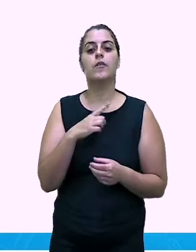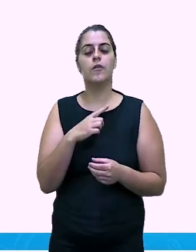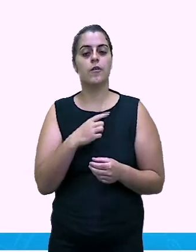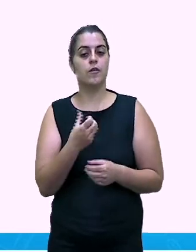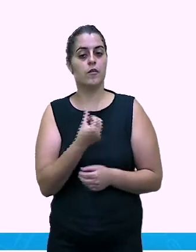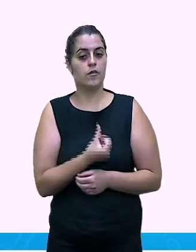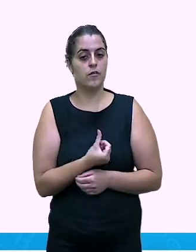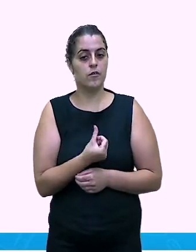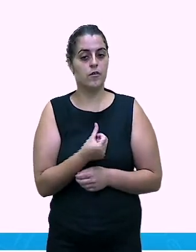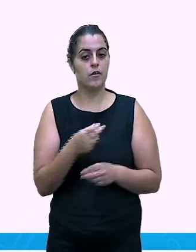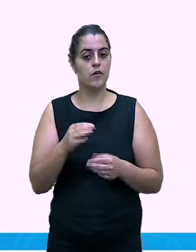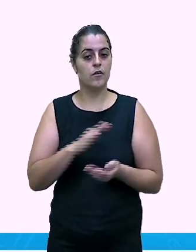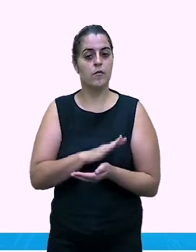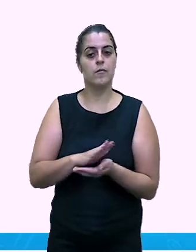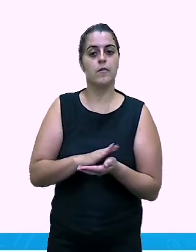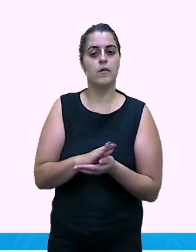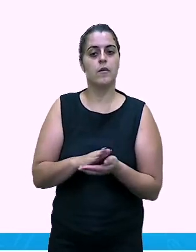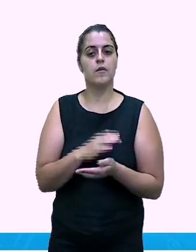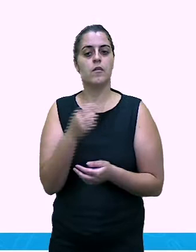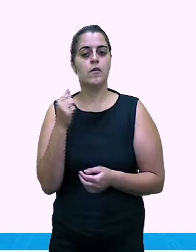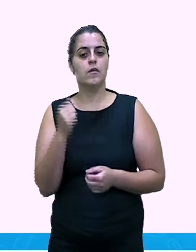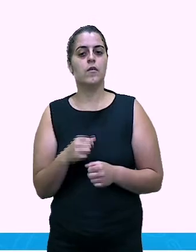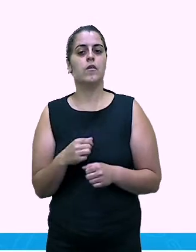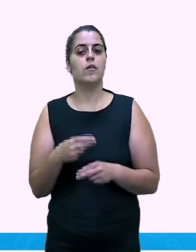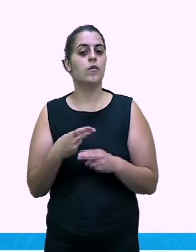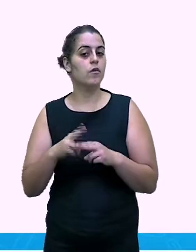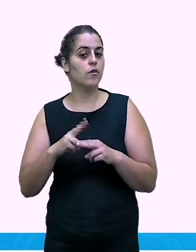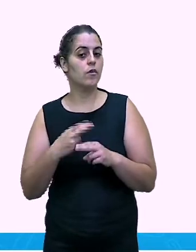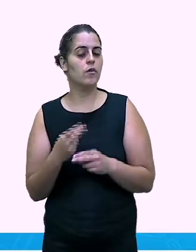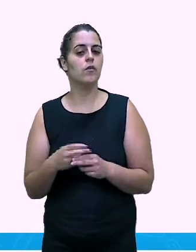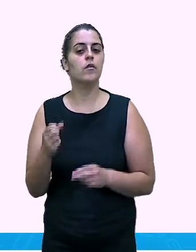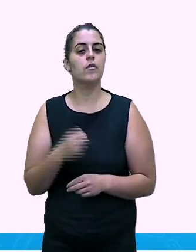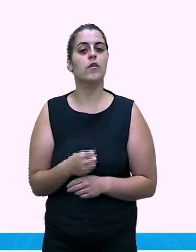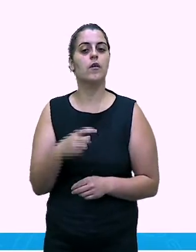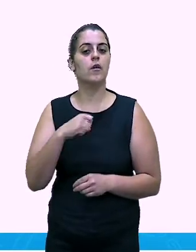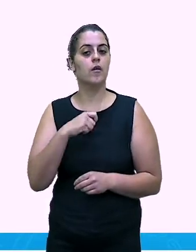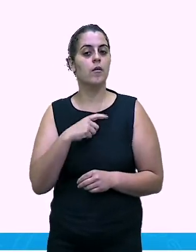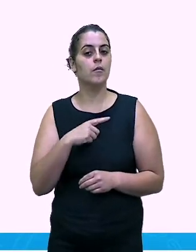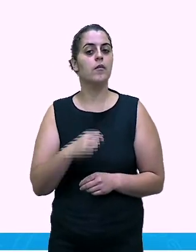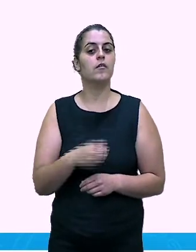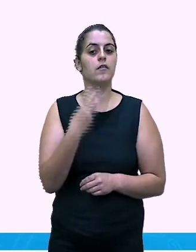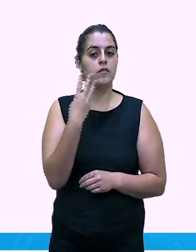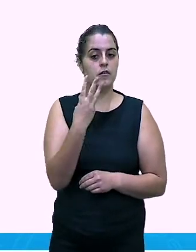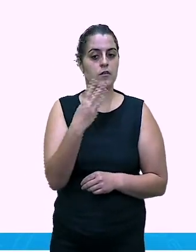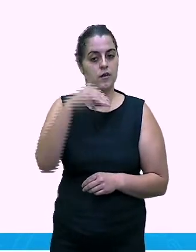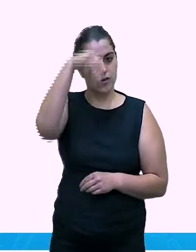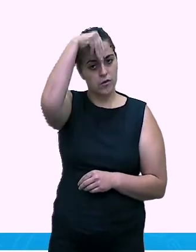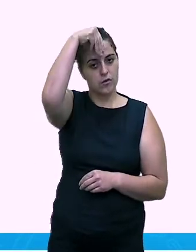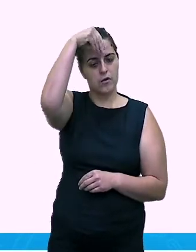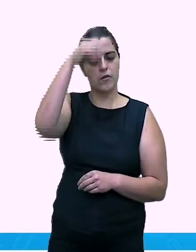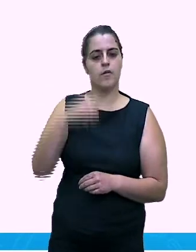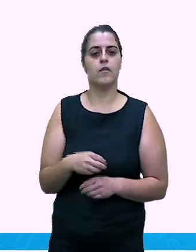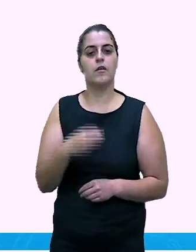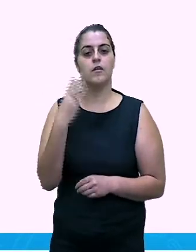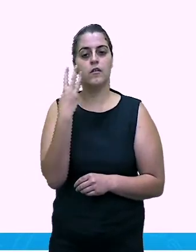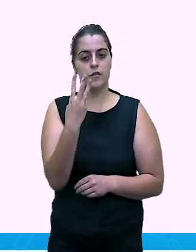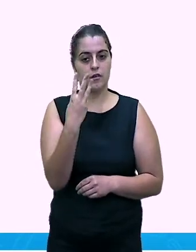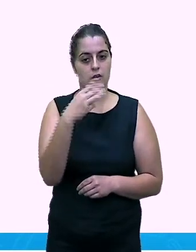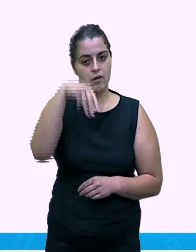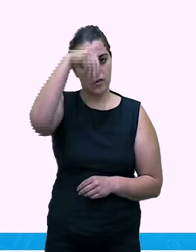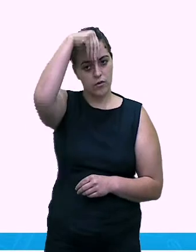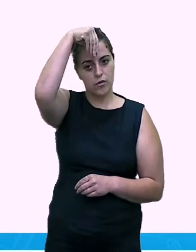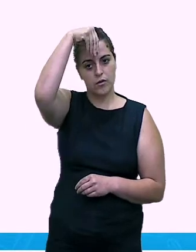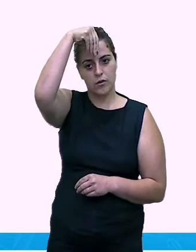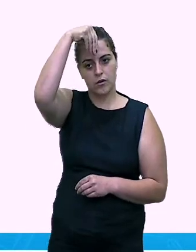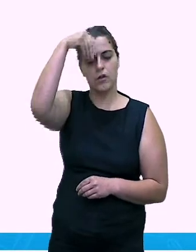6 brigadeiros. Então, quantas sobrinhas nós temos? Nós temos 3. Vamos analisar pela multiplicação? 3